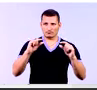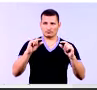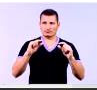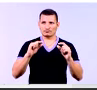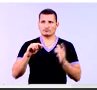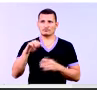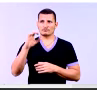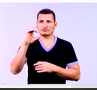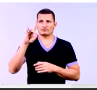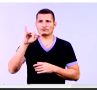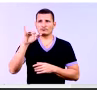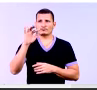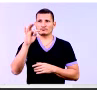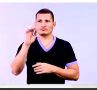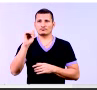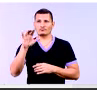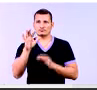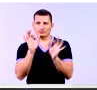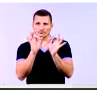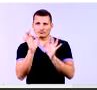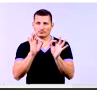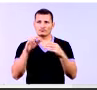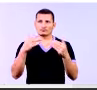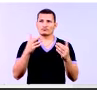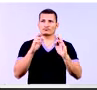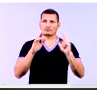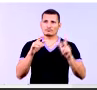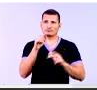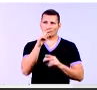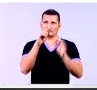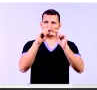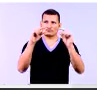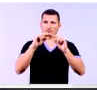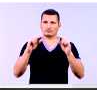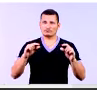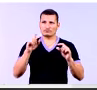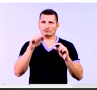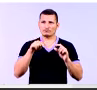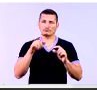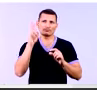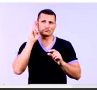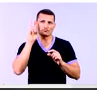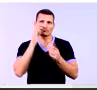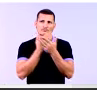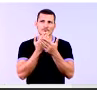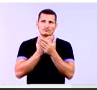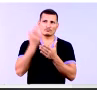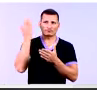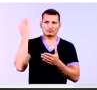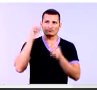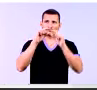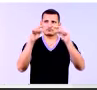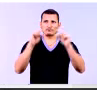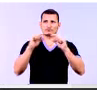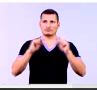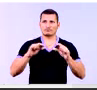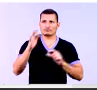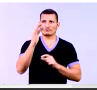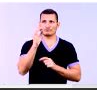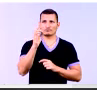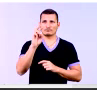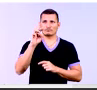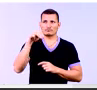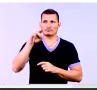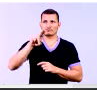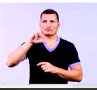editando a informação. Qual é a diferença? Gente, esse formulário é exatamente como nós vimos em sala. Vocês lembram do formulário? É um form que tem